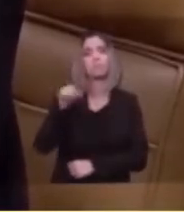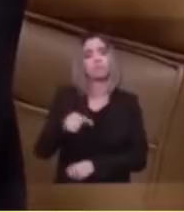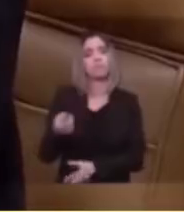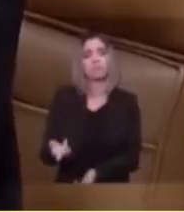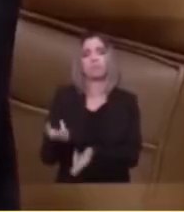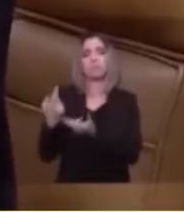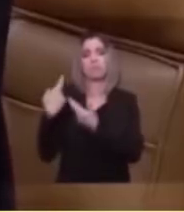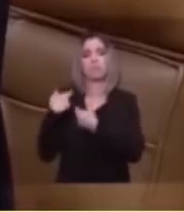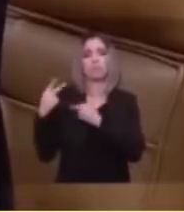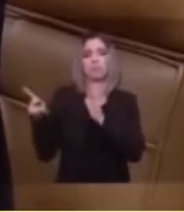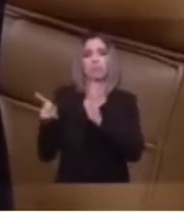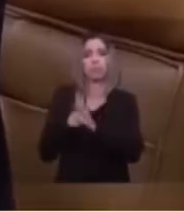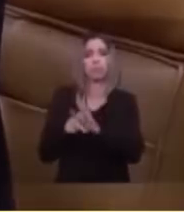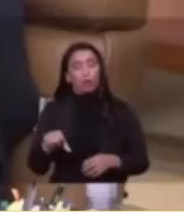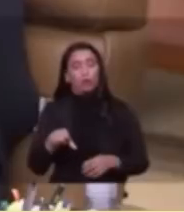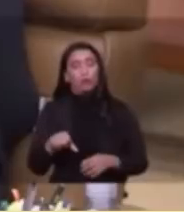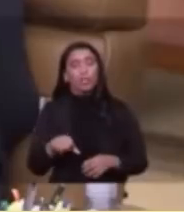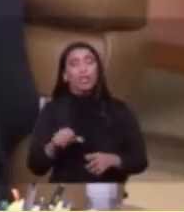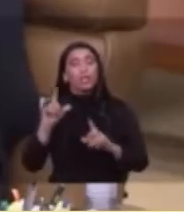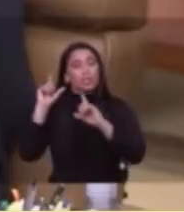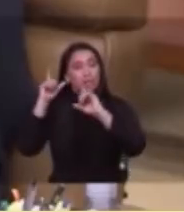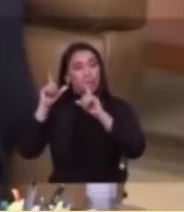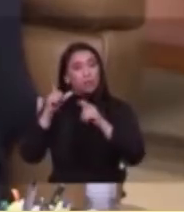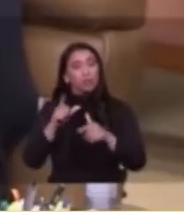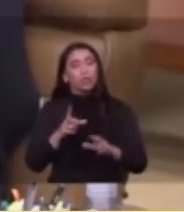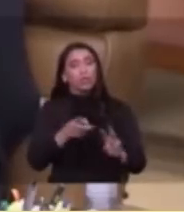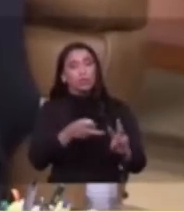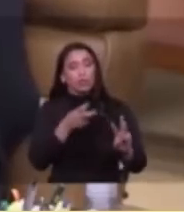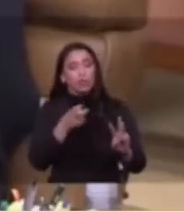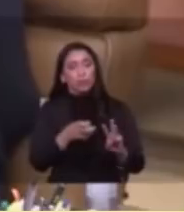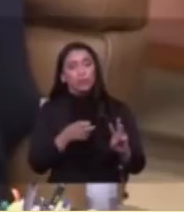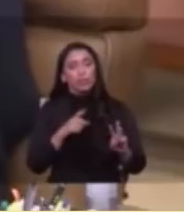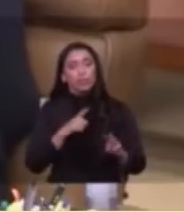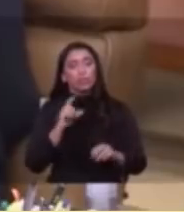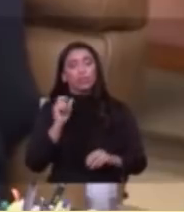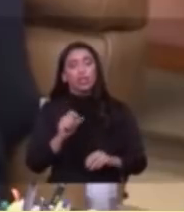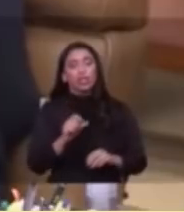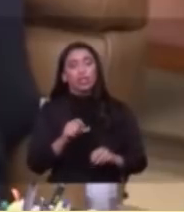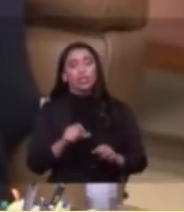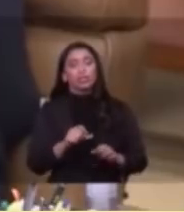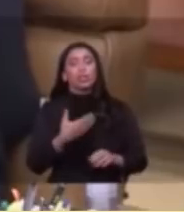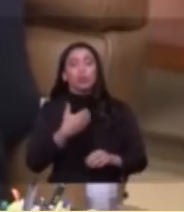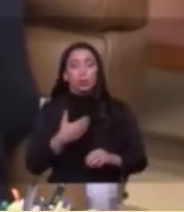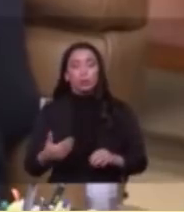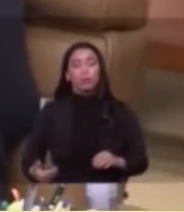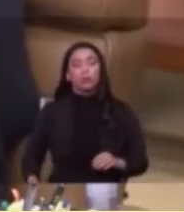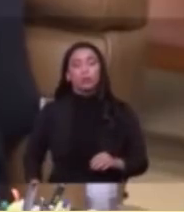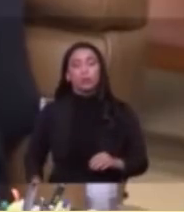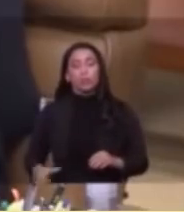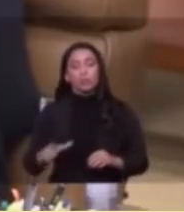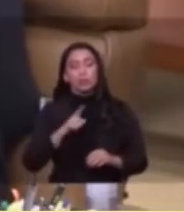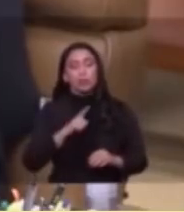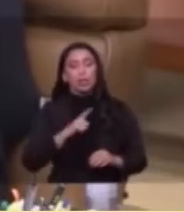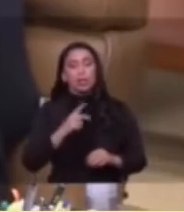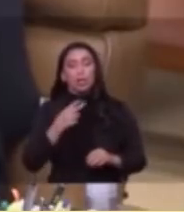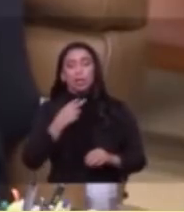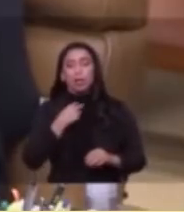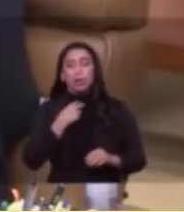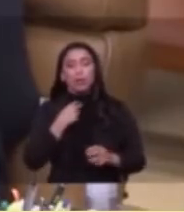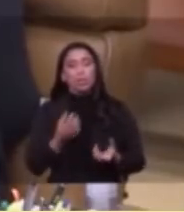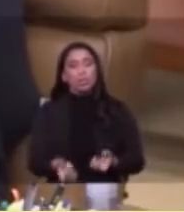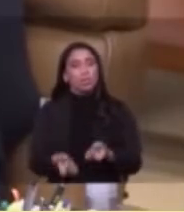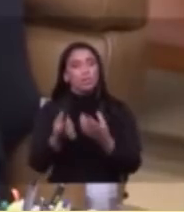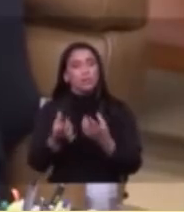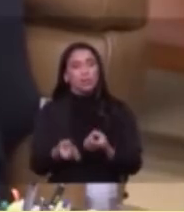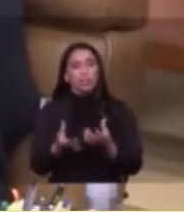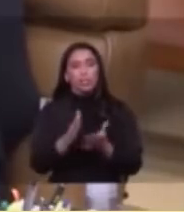desses intelectuais que eu falo, Marcelo Catone, Pedro e um monte de gente, nenhum deles tinha